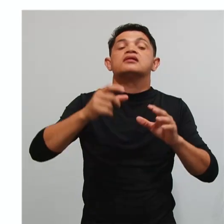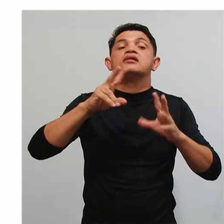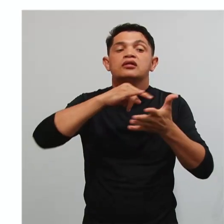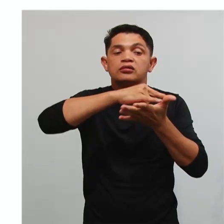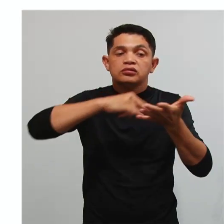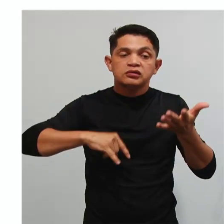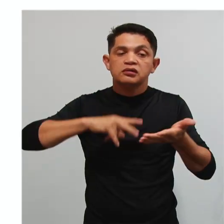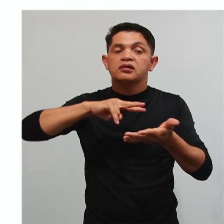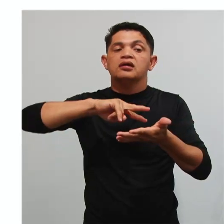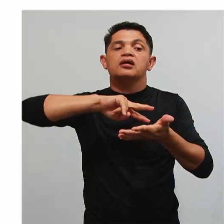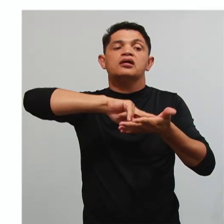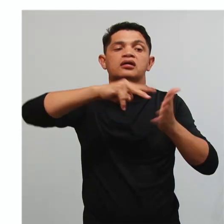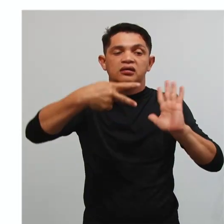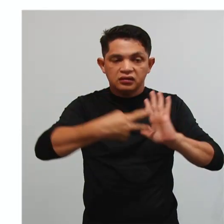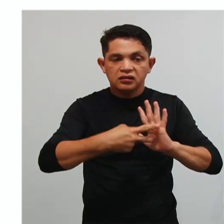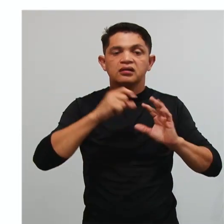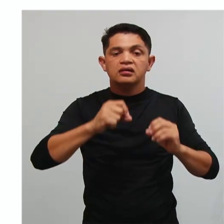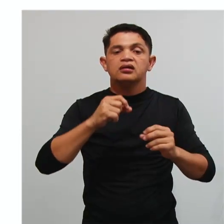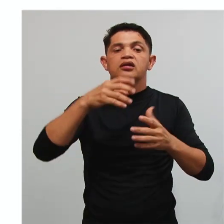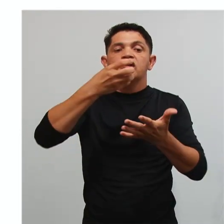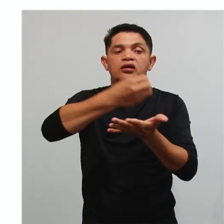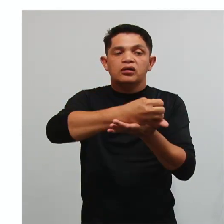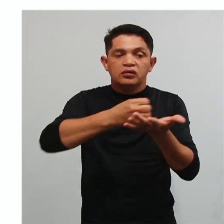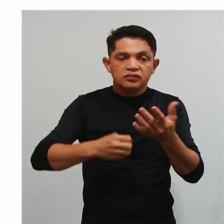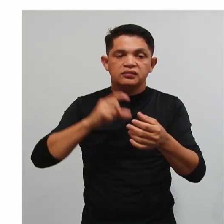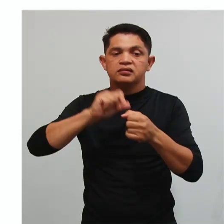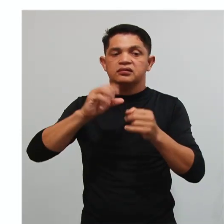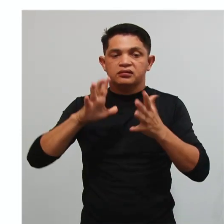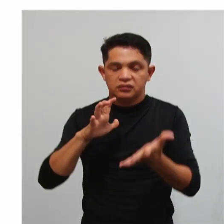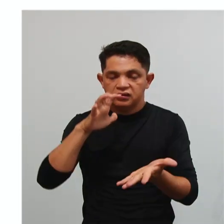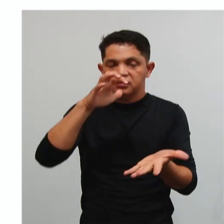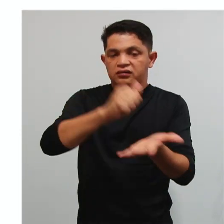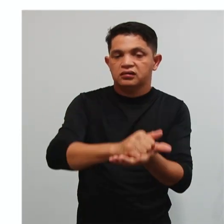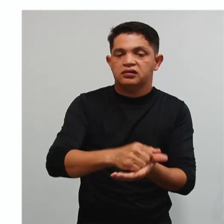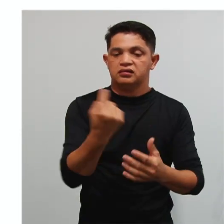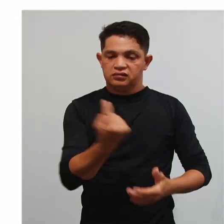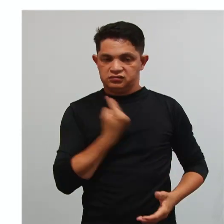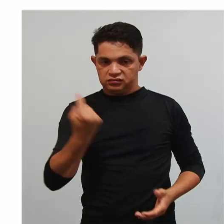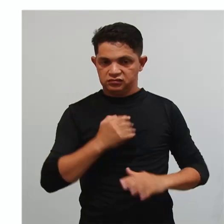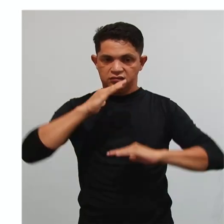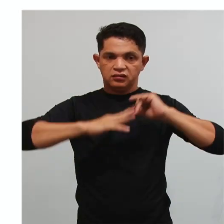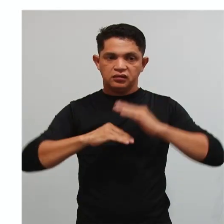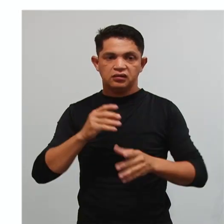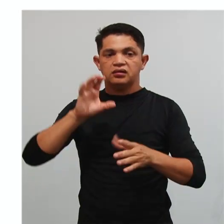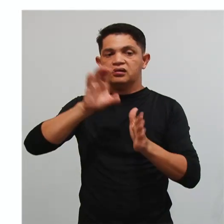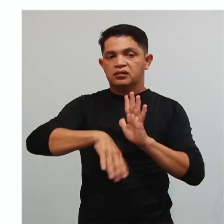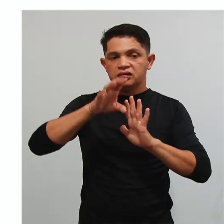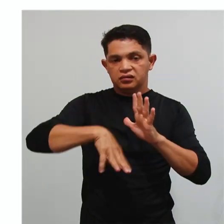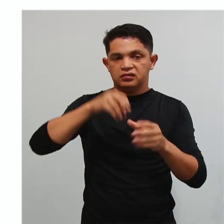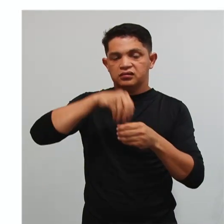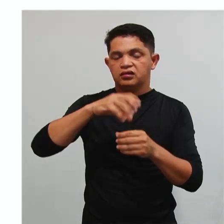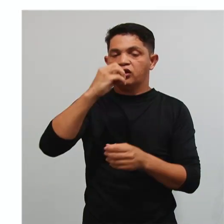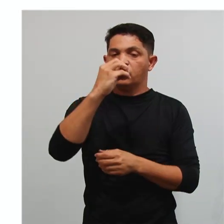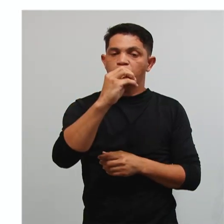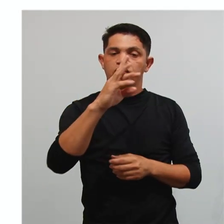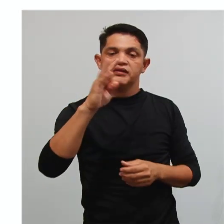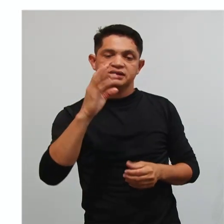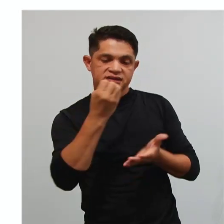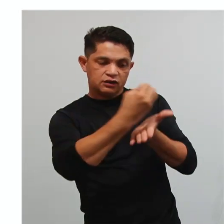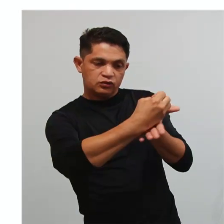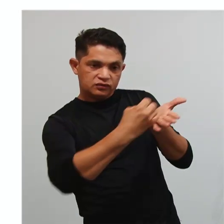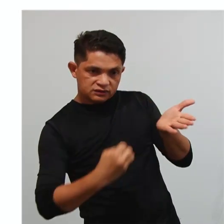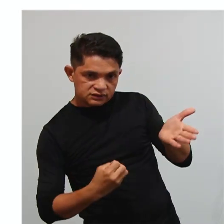documento oficial, né? Quando fala em oficial, está dizendo das instituições públicas, dirigido a uma repartição